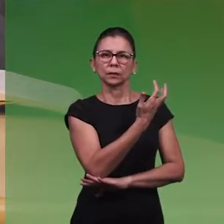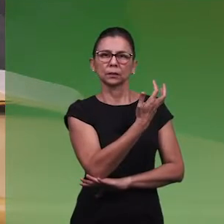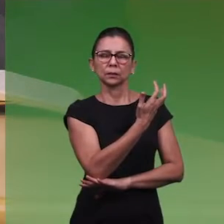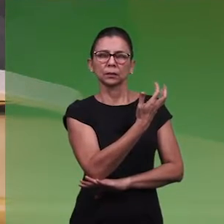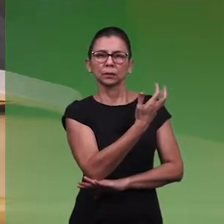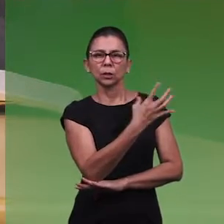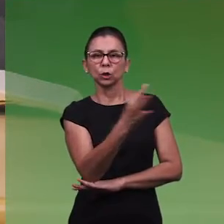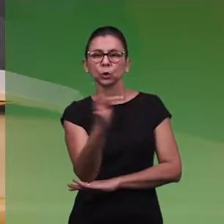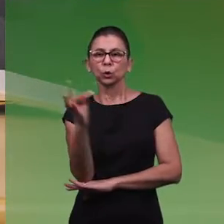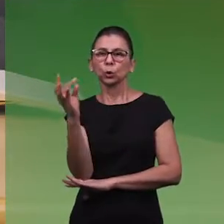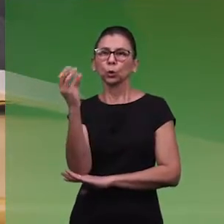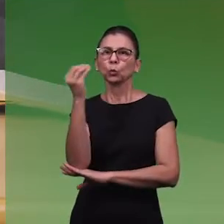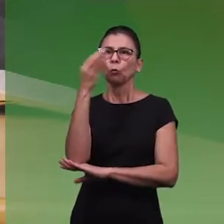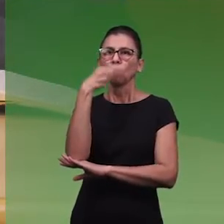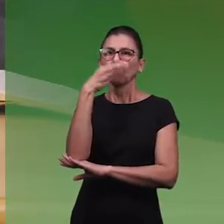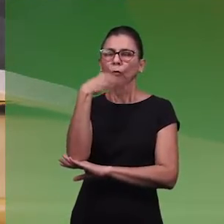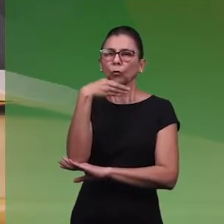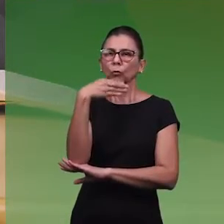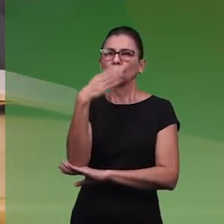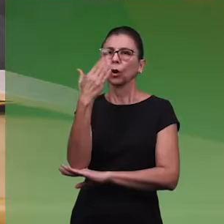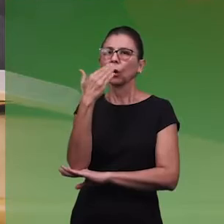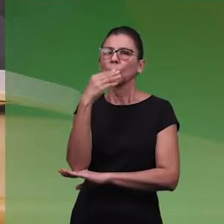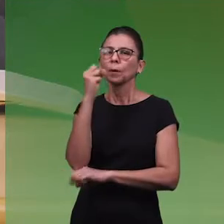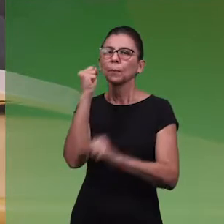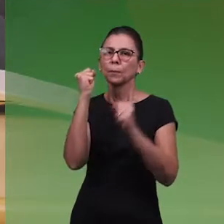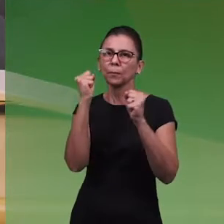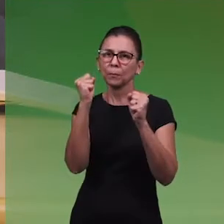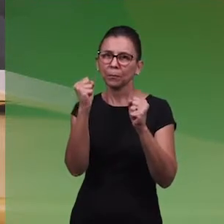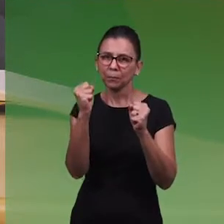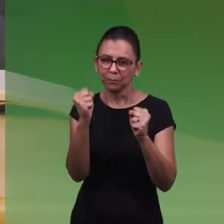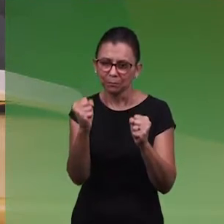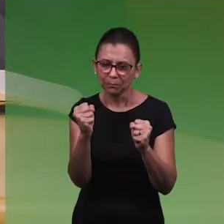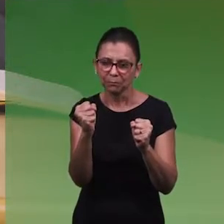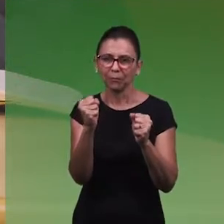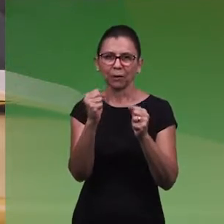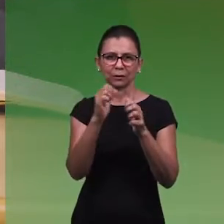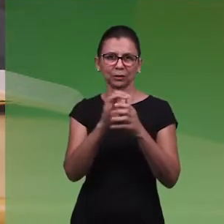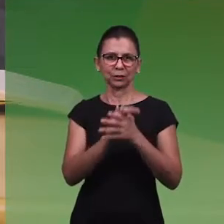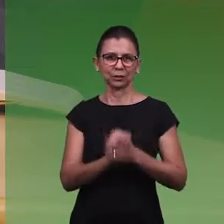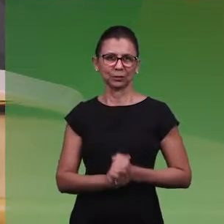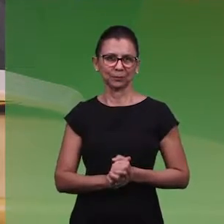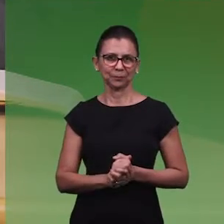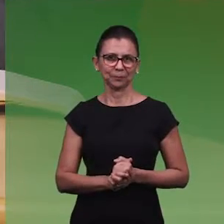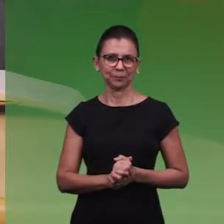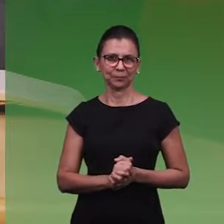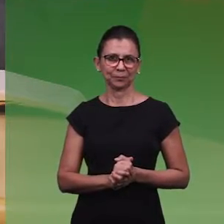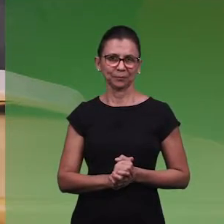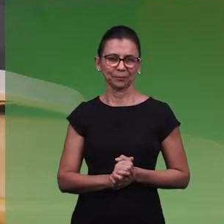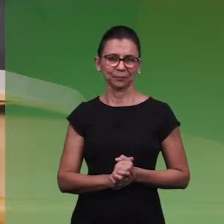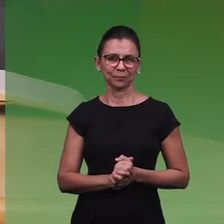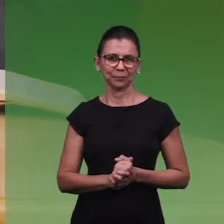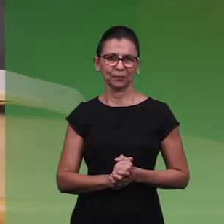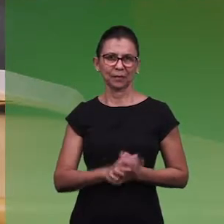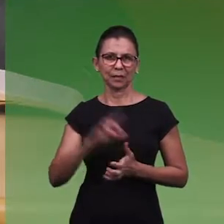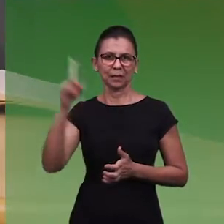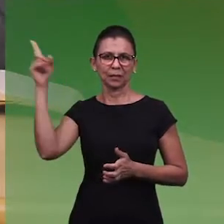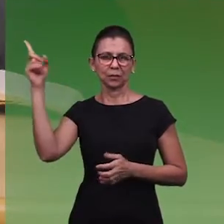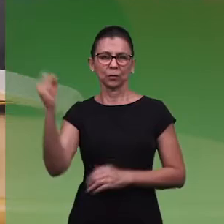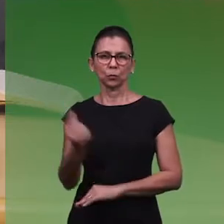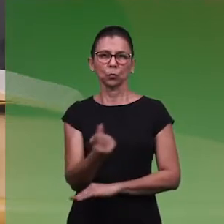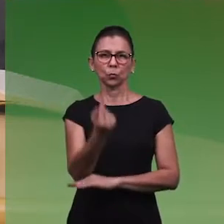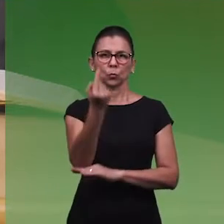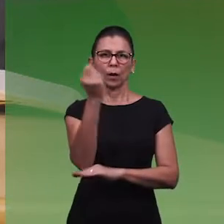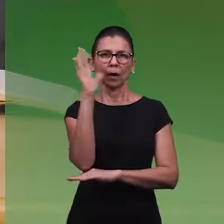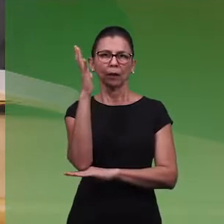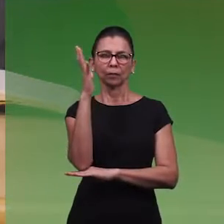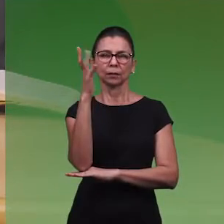observa, Deus disse isso, mas só não disse só isso. Quando ele falou uma parte do que Deus disse, ele